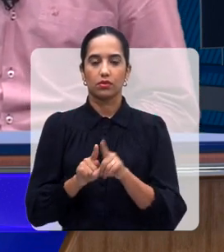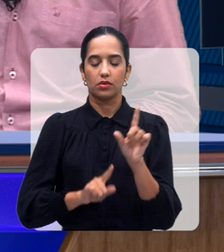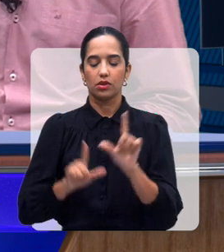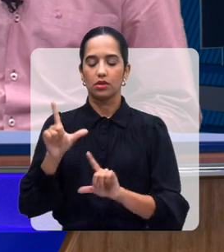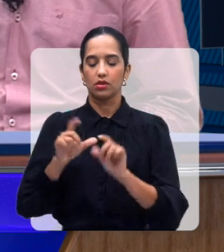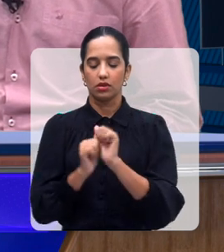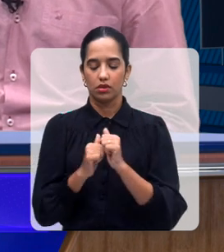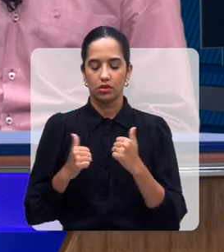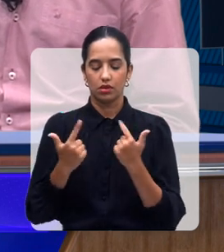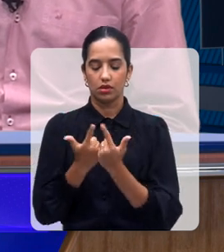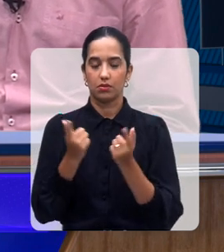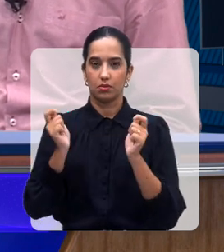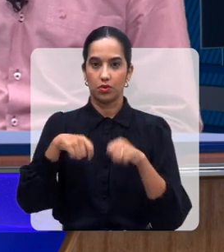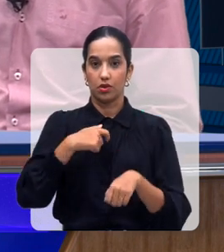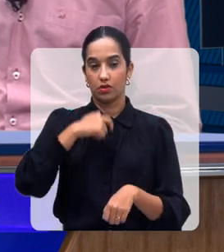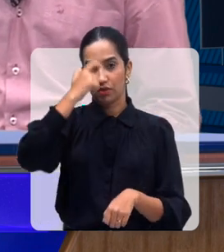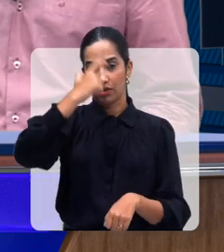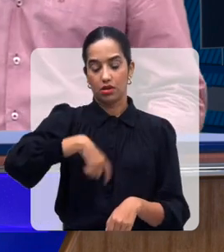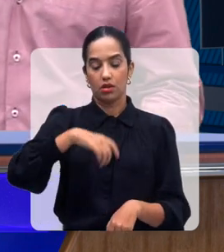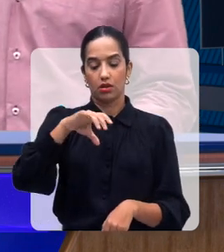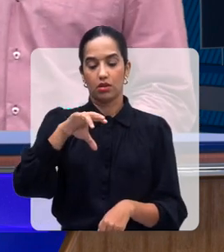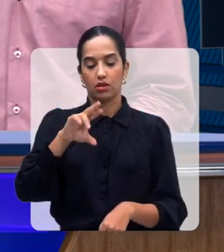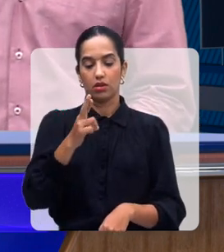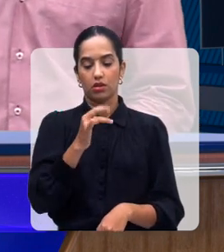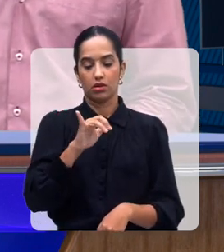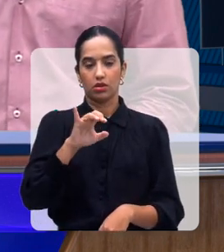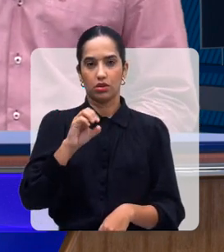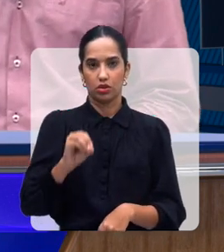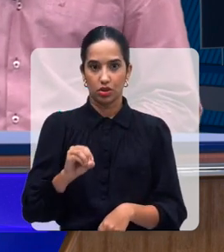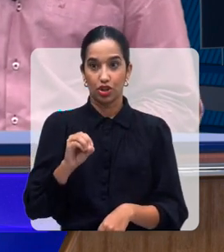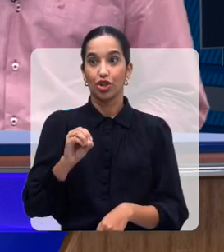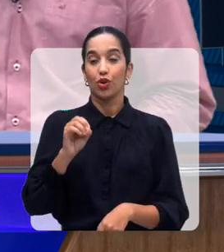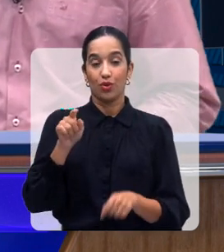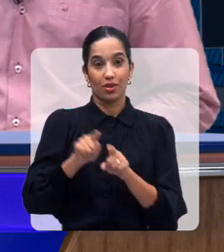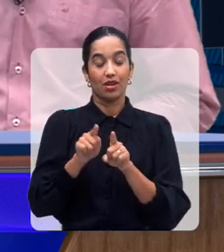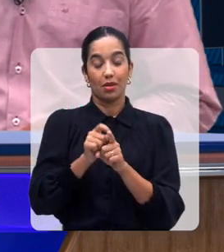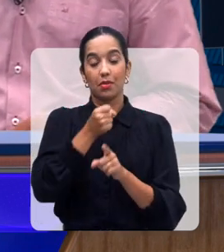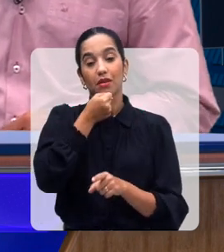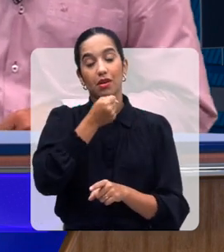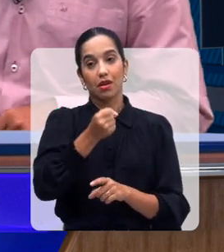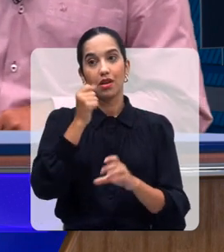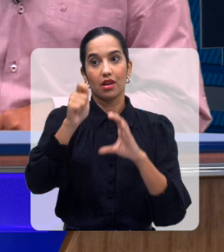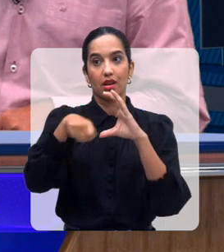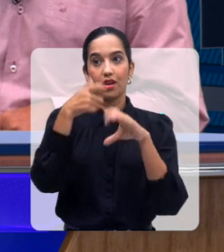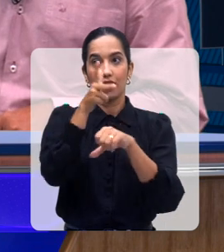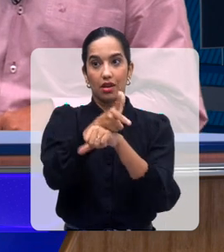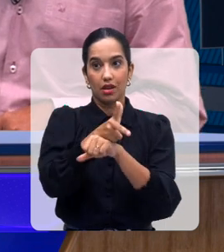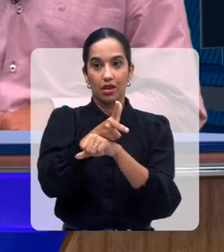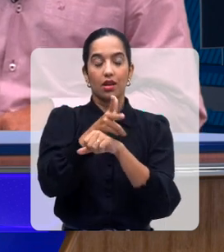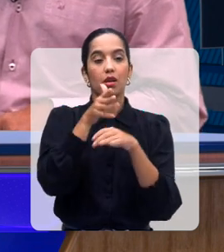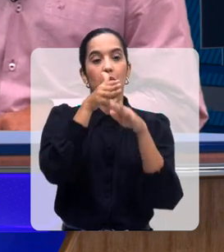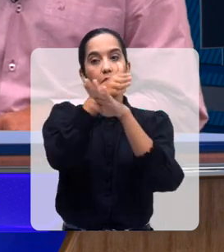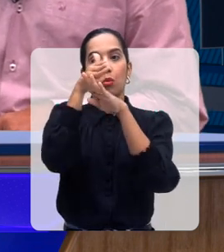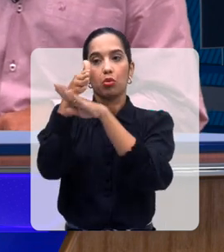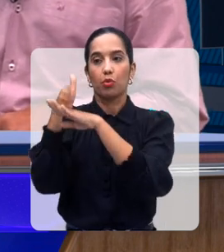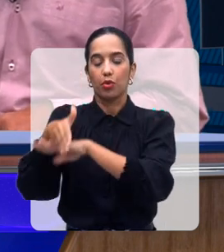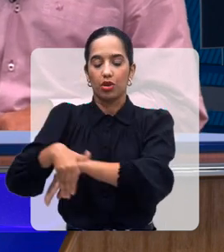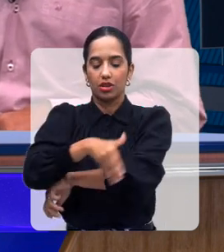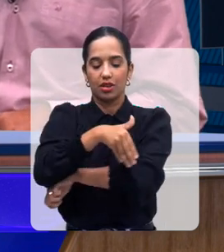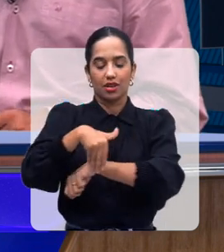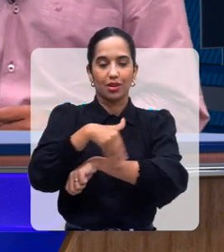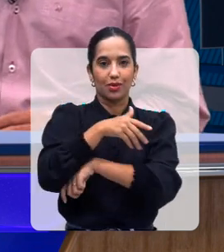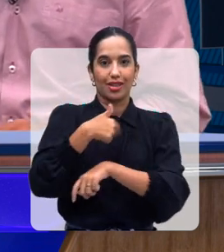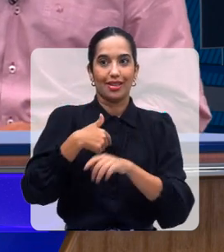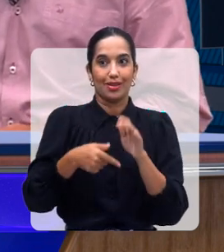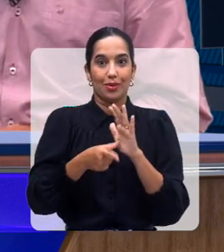Assembleia tem proporcionado ao Chico Costa esse trabalho também na externa, tá? Fazer a matéria externa. Outra